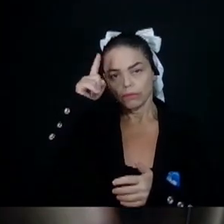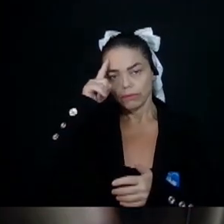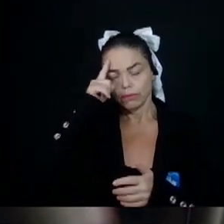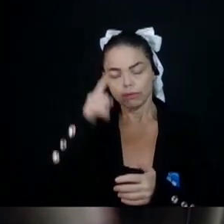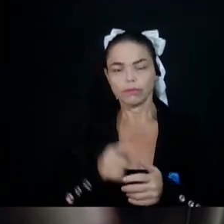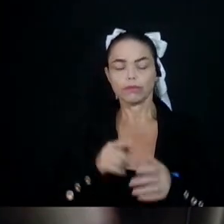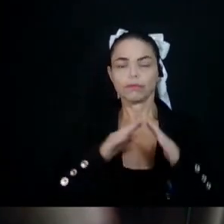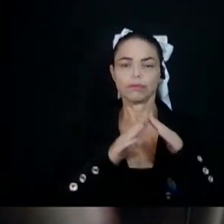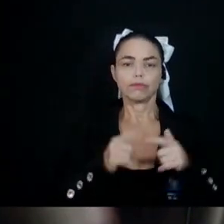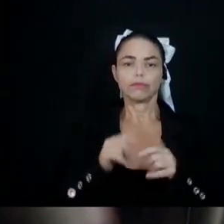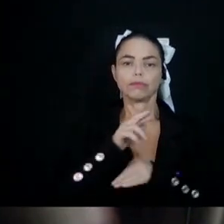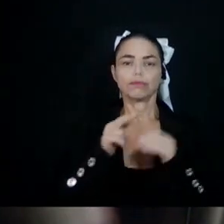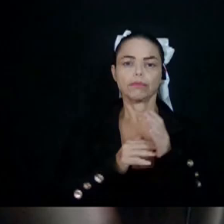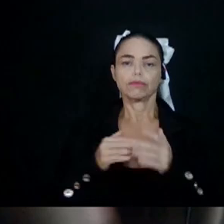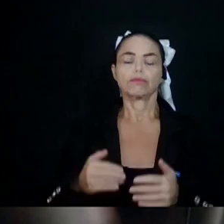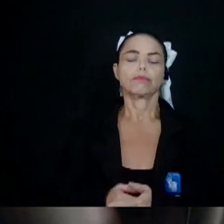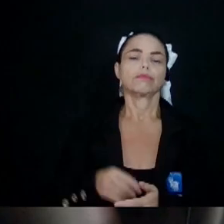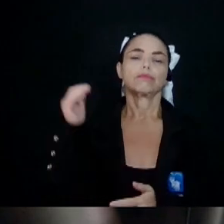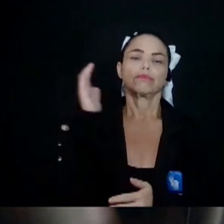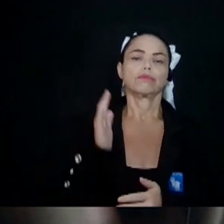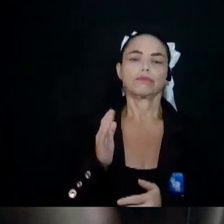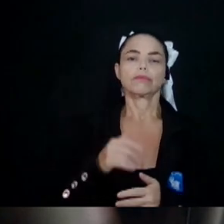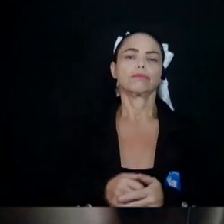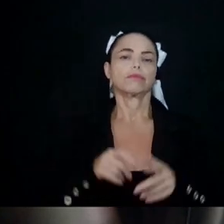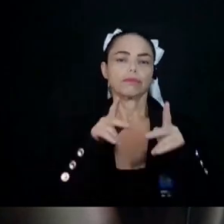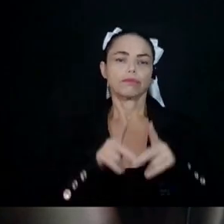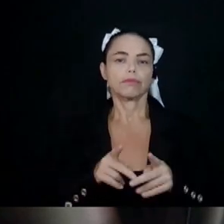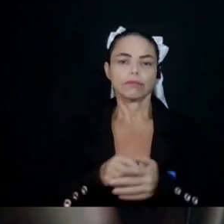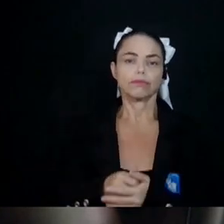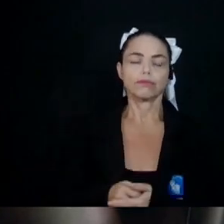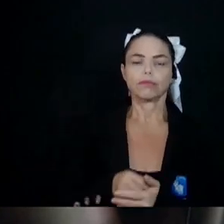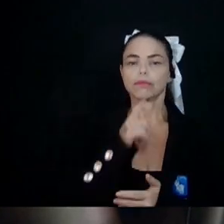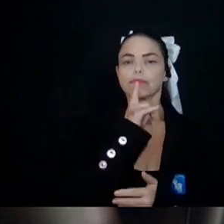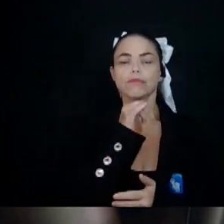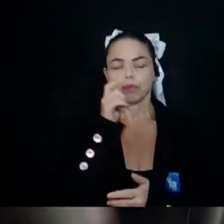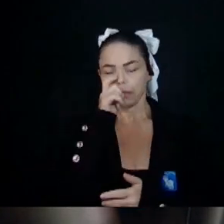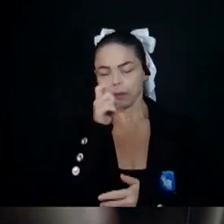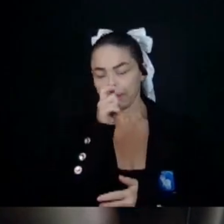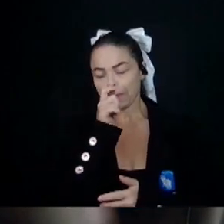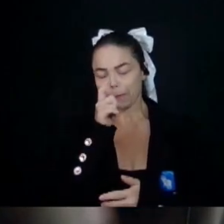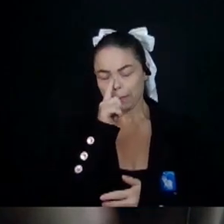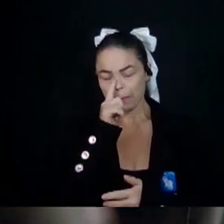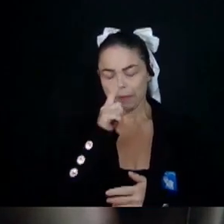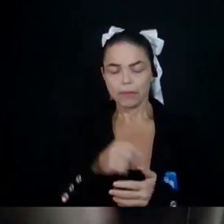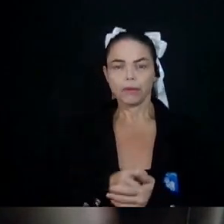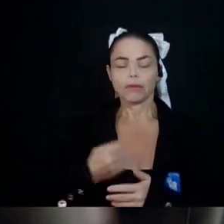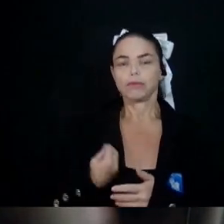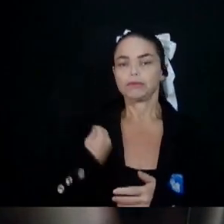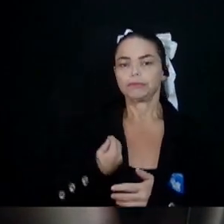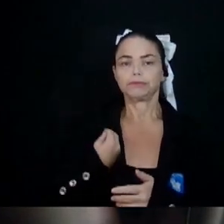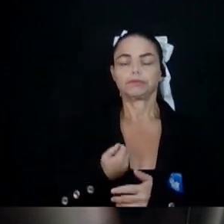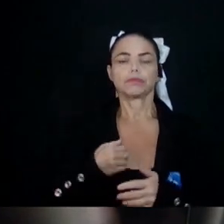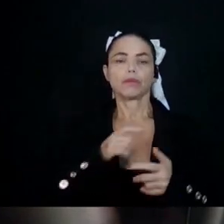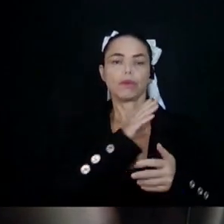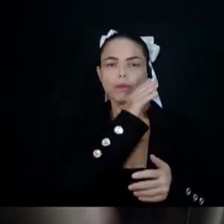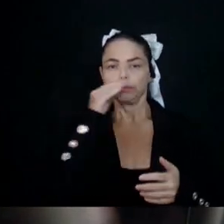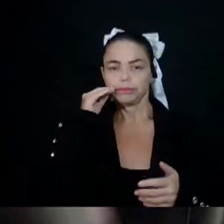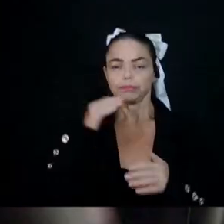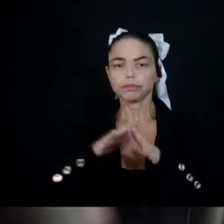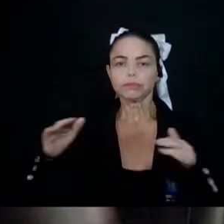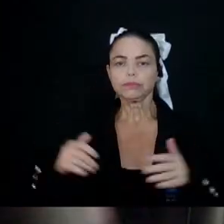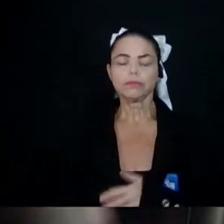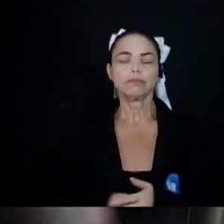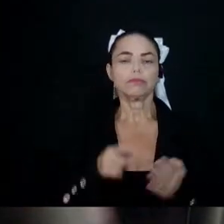muitos brasileiros, aonde os pais não estão presentes e suas crianças e adolescentes ficam à mercê